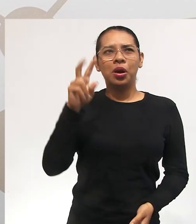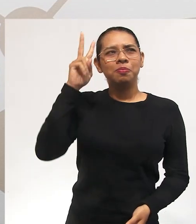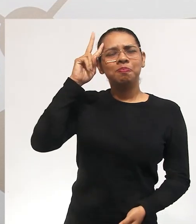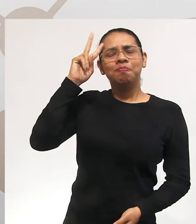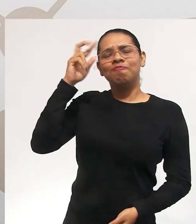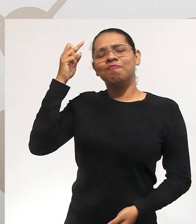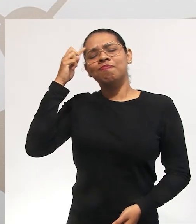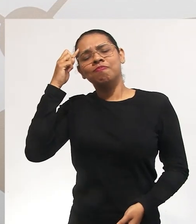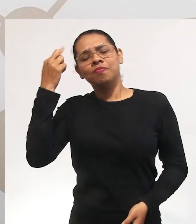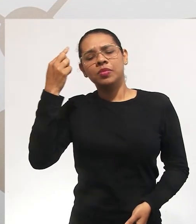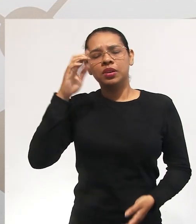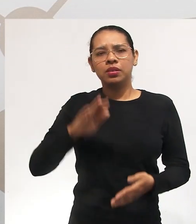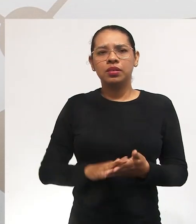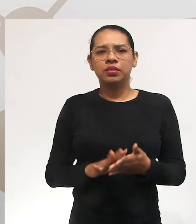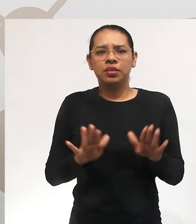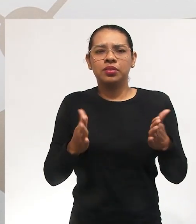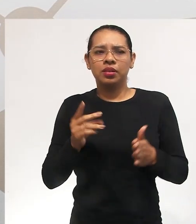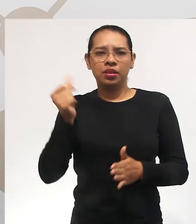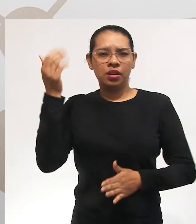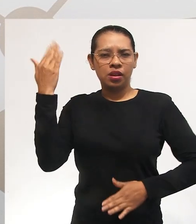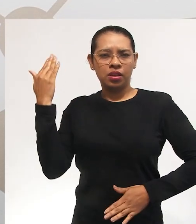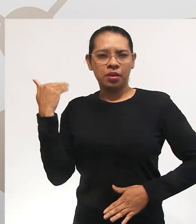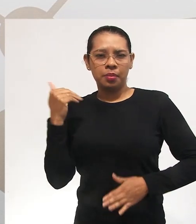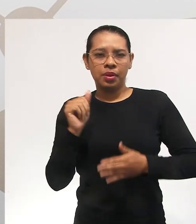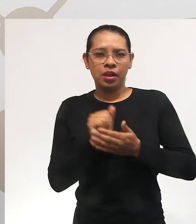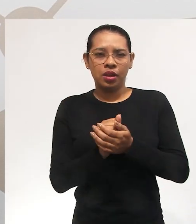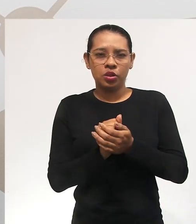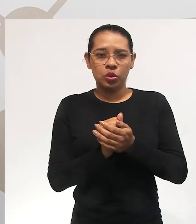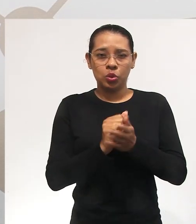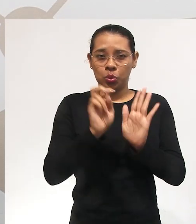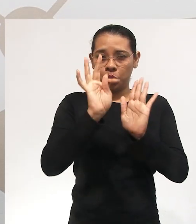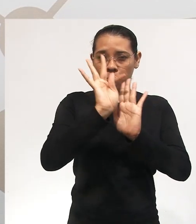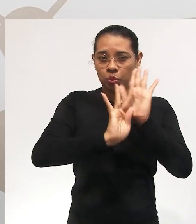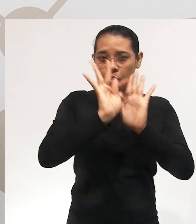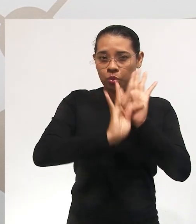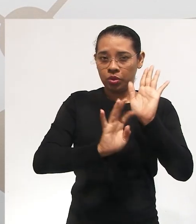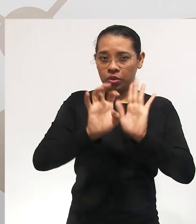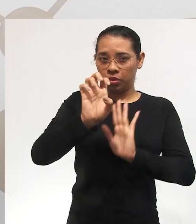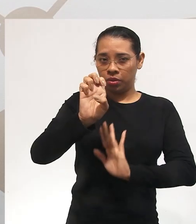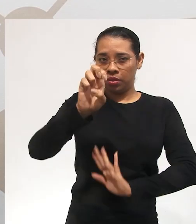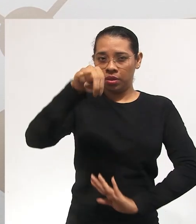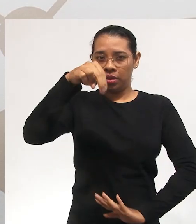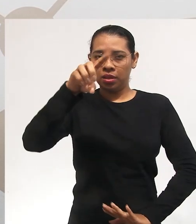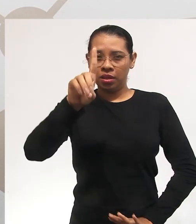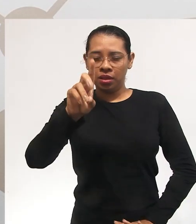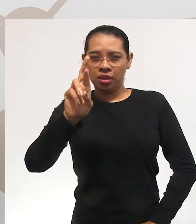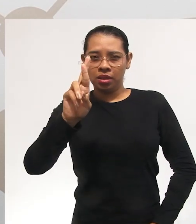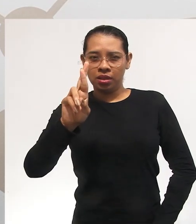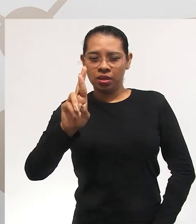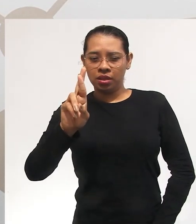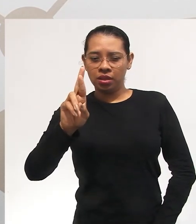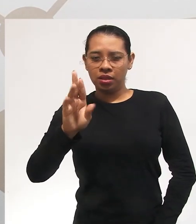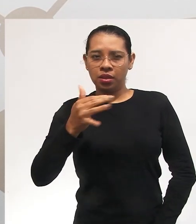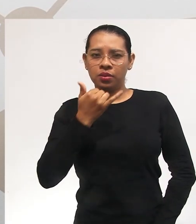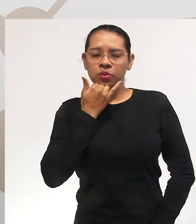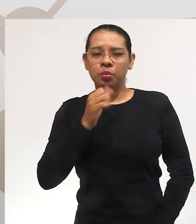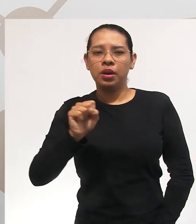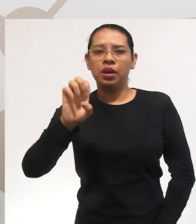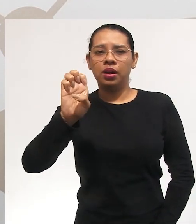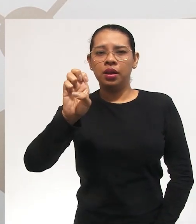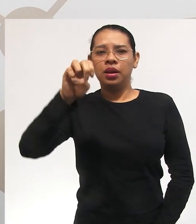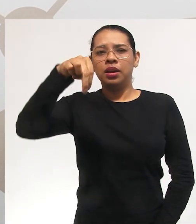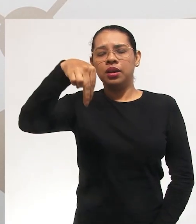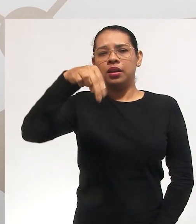Eu vou lembrar. Porque antigamente você colocava endereço, rua, CEP, e tem uma outra palavrinha, olha,